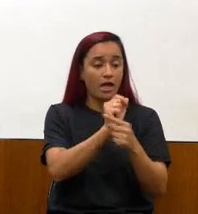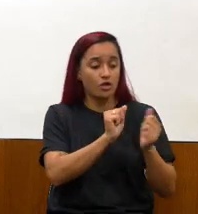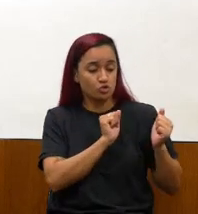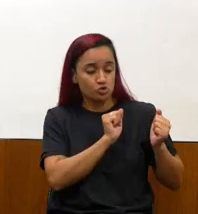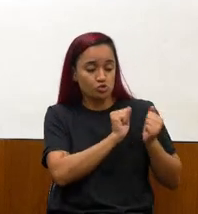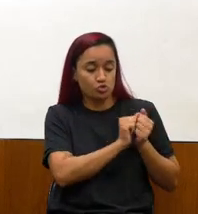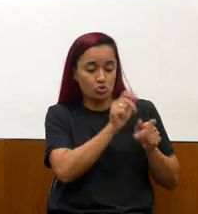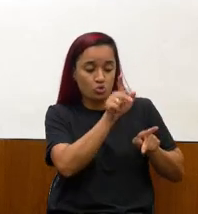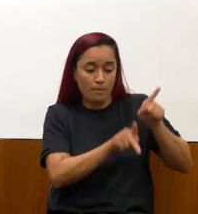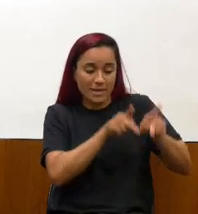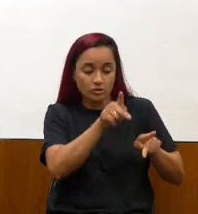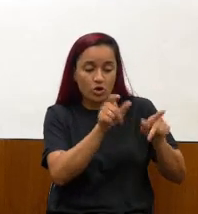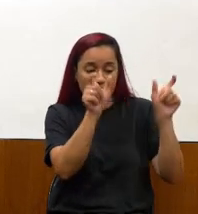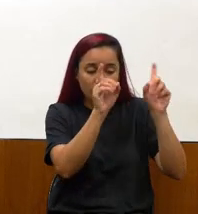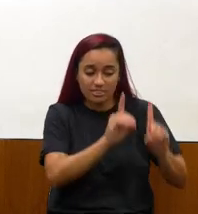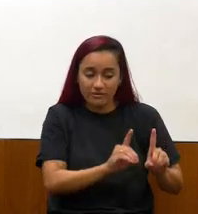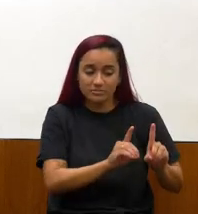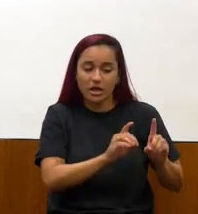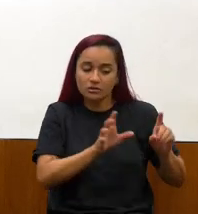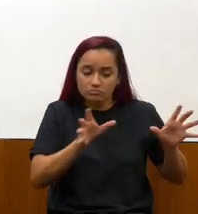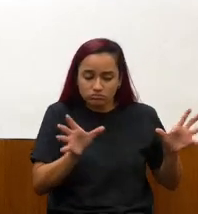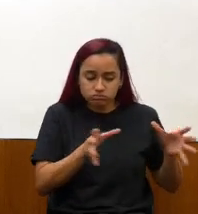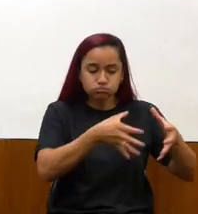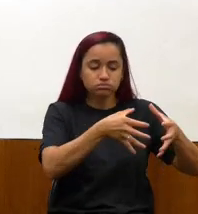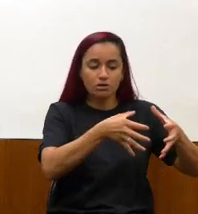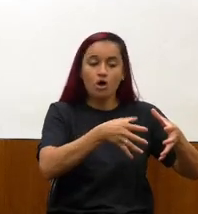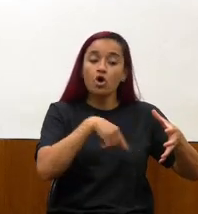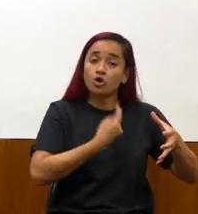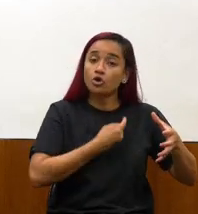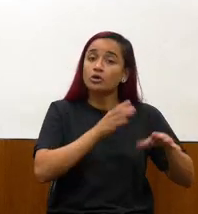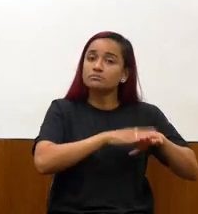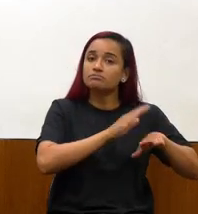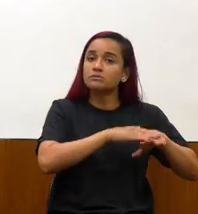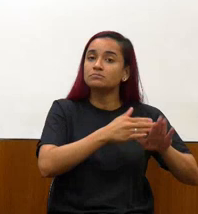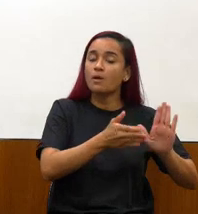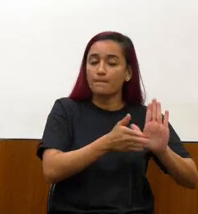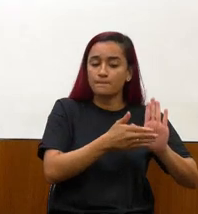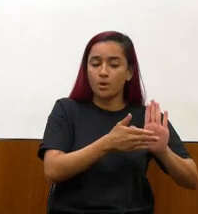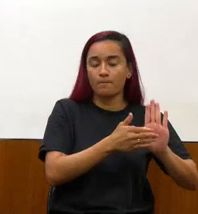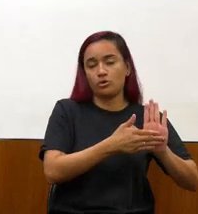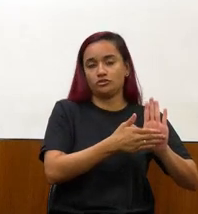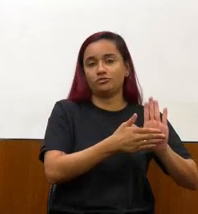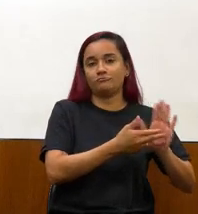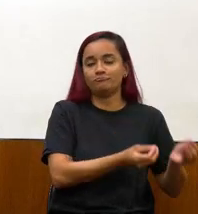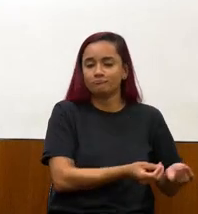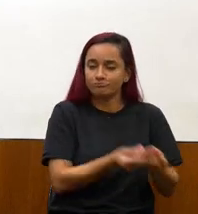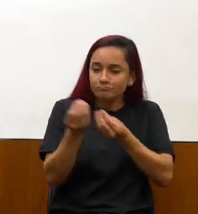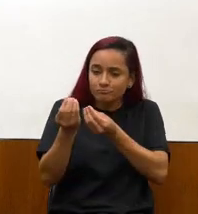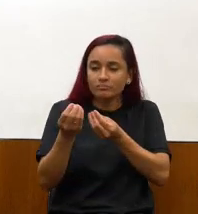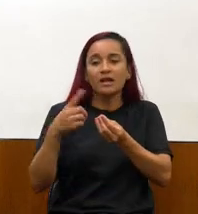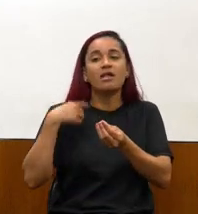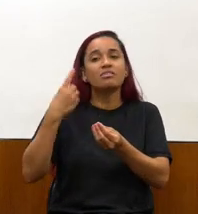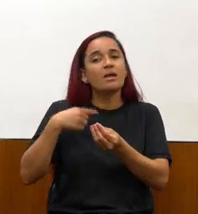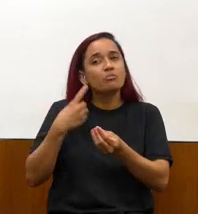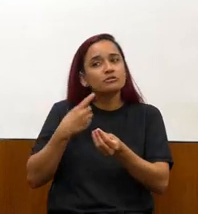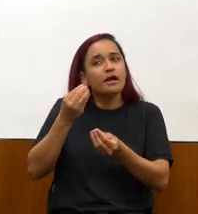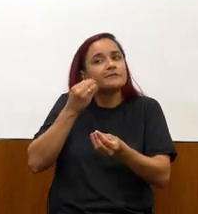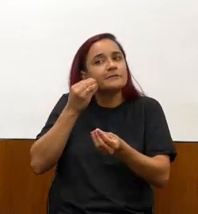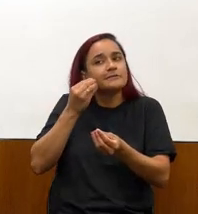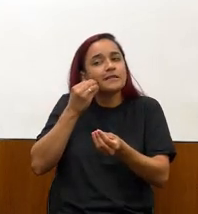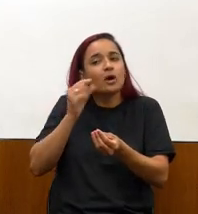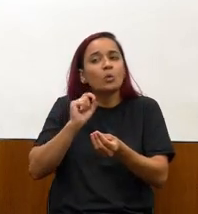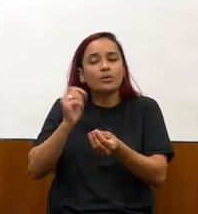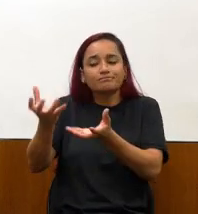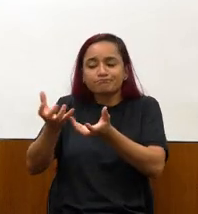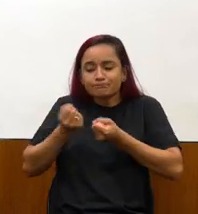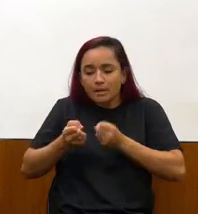deficiência, a fim de propor propostas para justamente esses deputados que talvez não tenham a sensibilidade, não estão sendo sensibilizados,